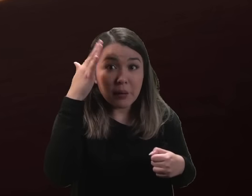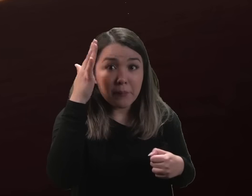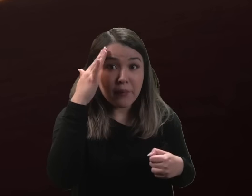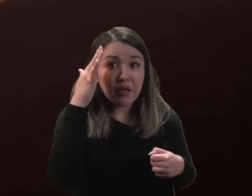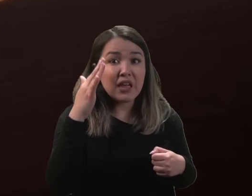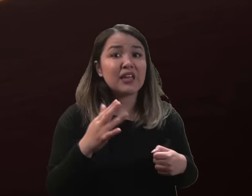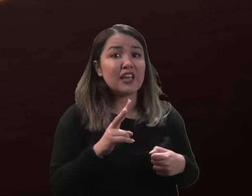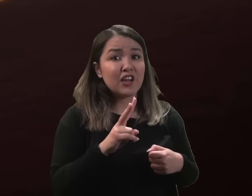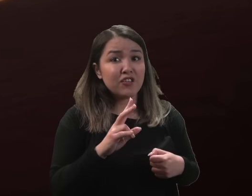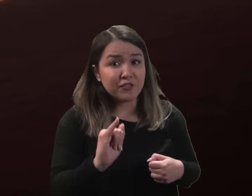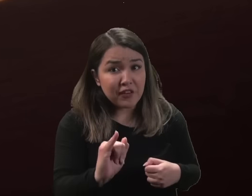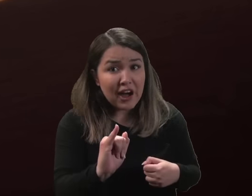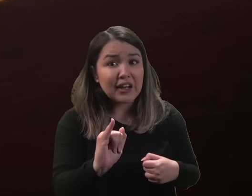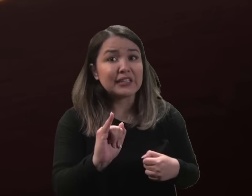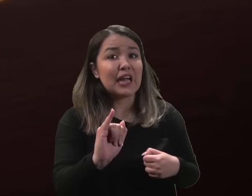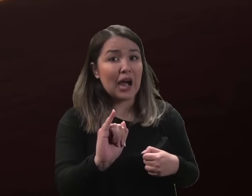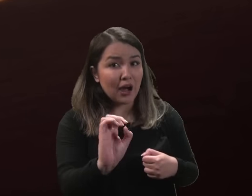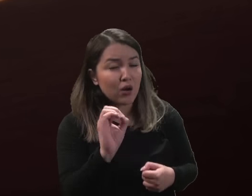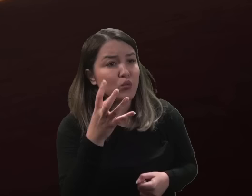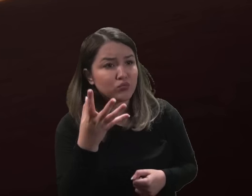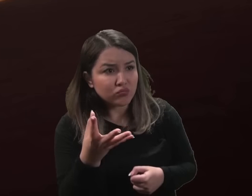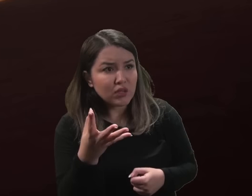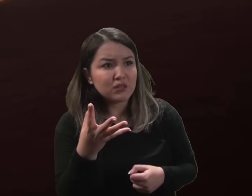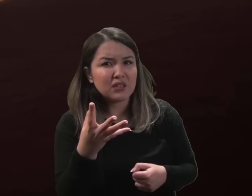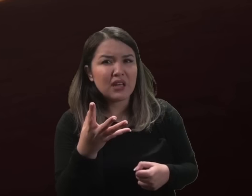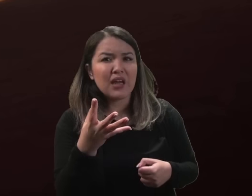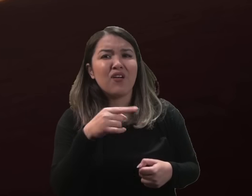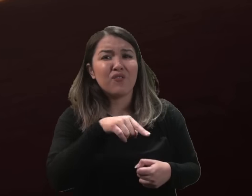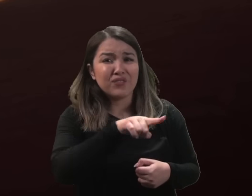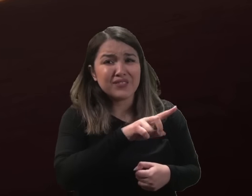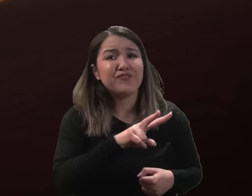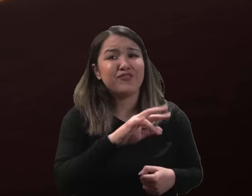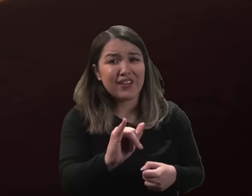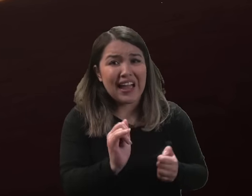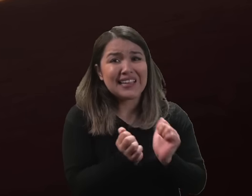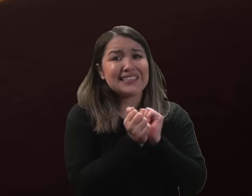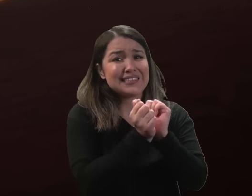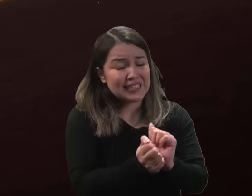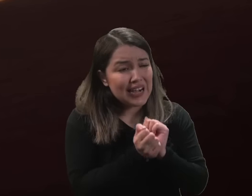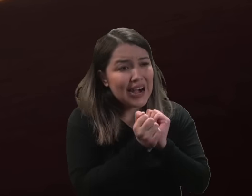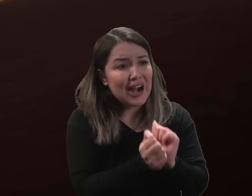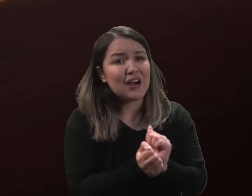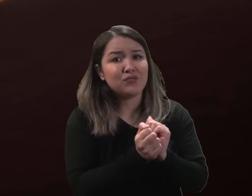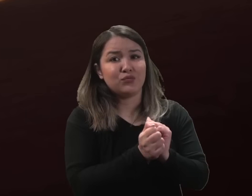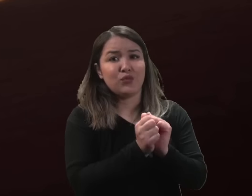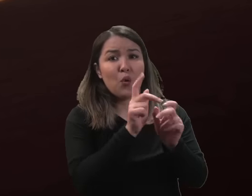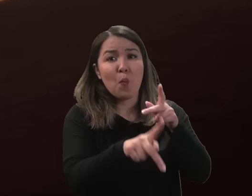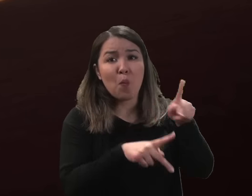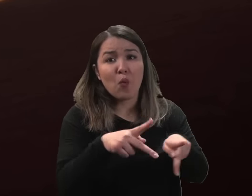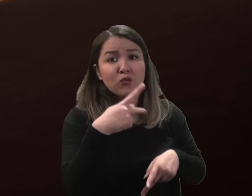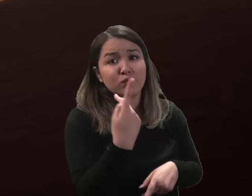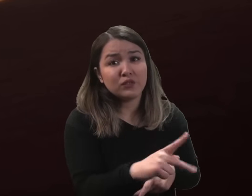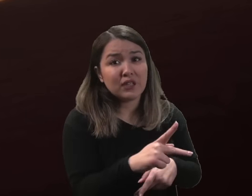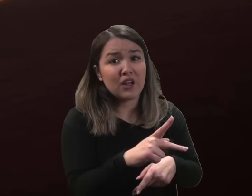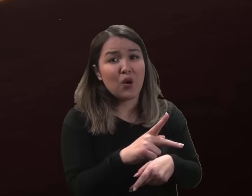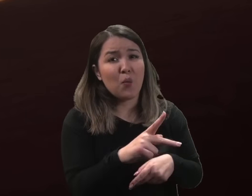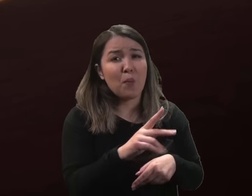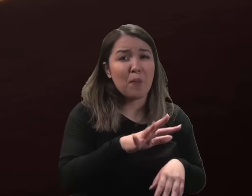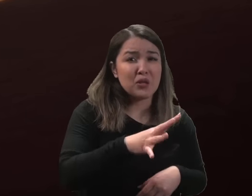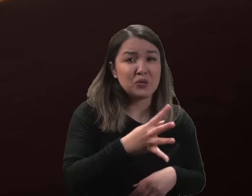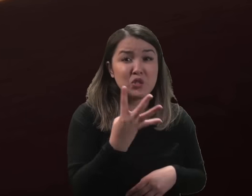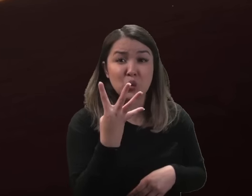será peregrina em terra alheia e será reduzida a escravidão e será afligida durante quanto tempo 400